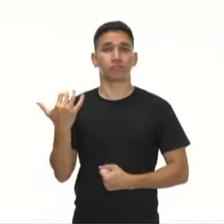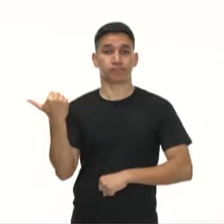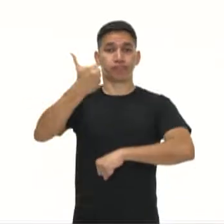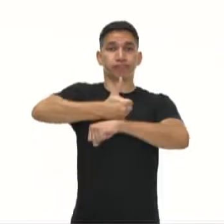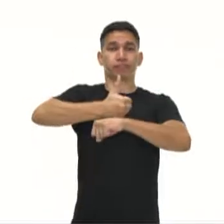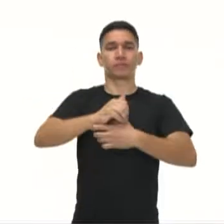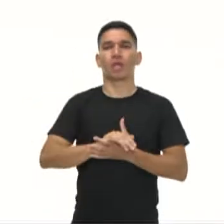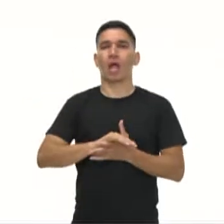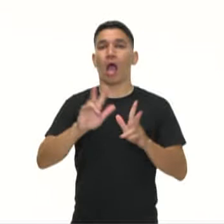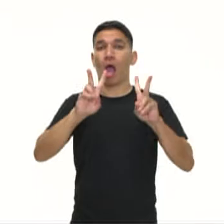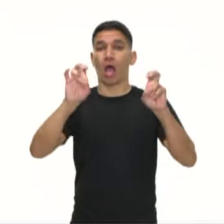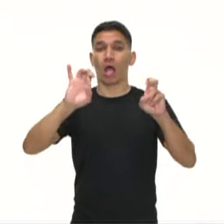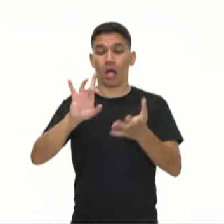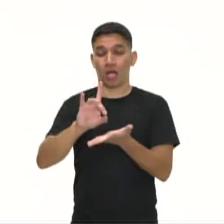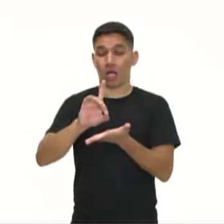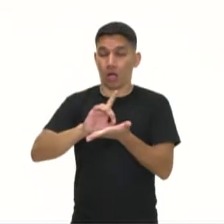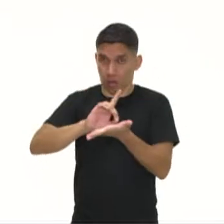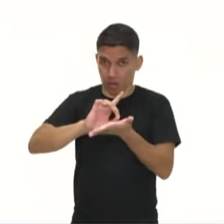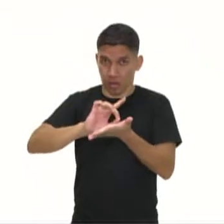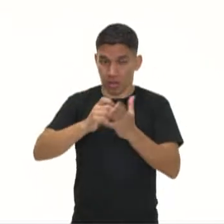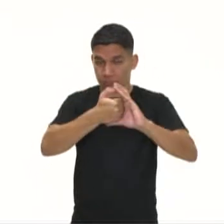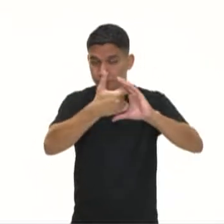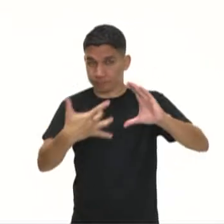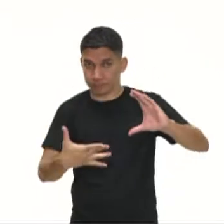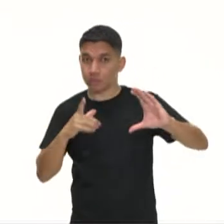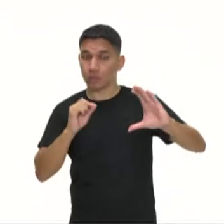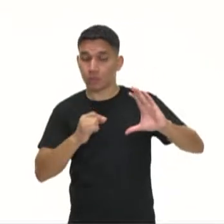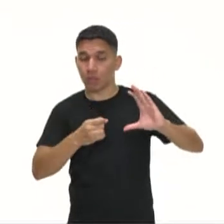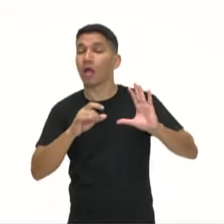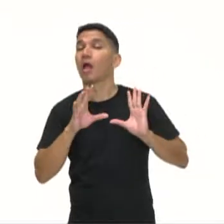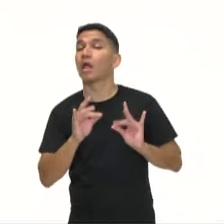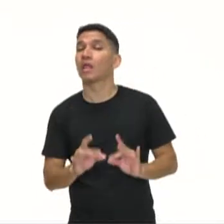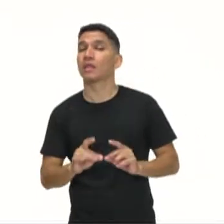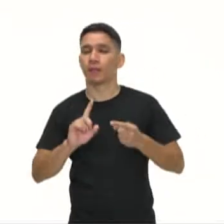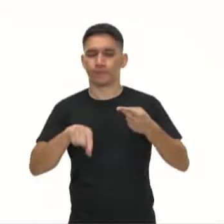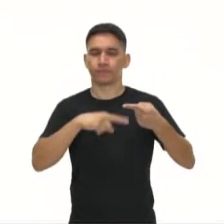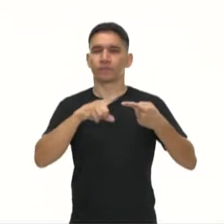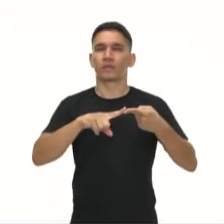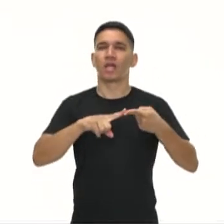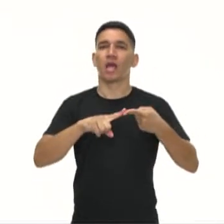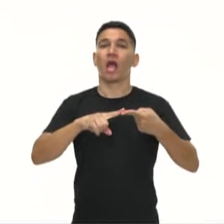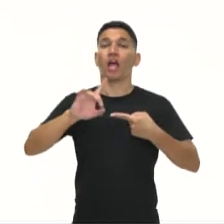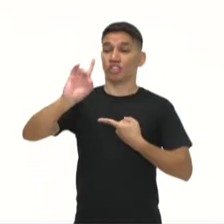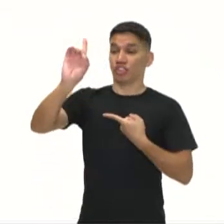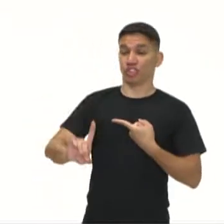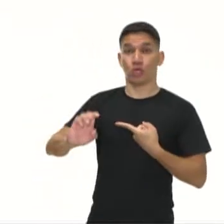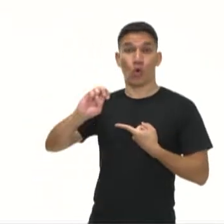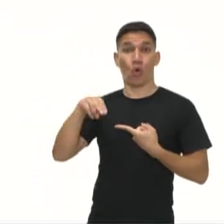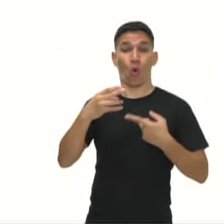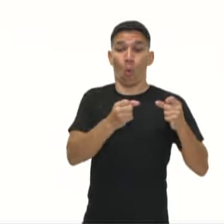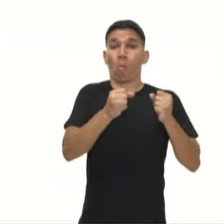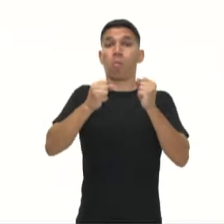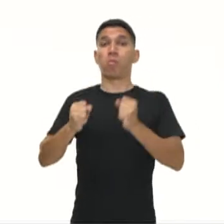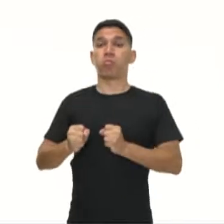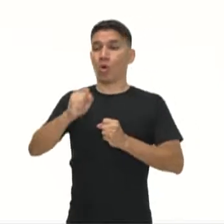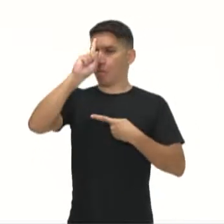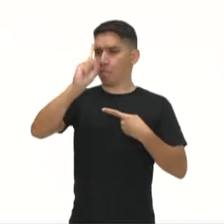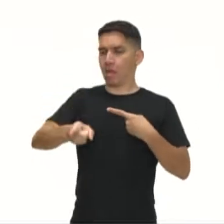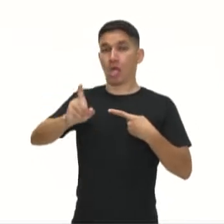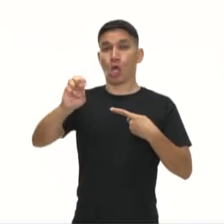Segundo a definição mais comum do dicionário, é o direito ou poder de ordenar, de